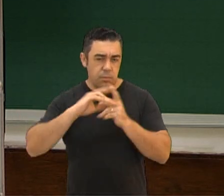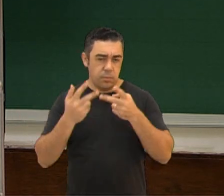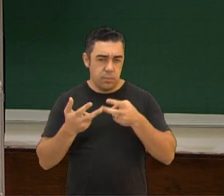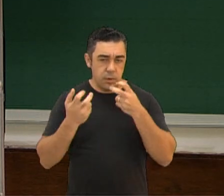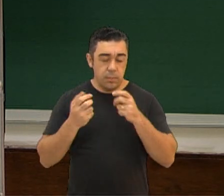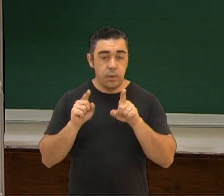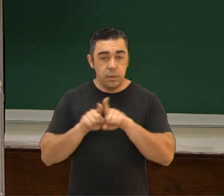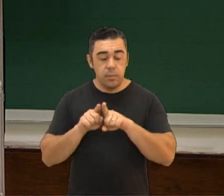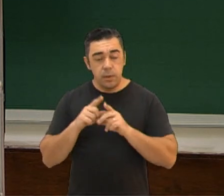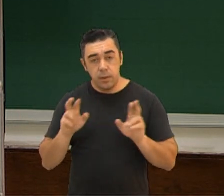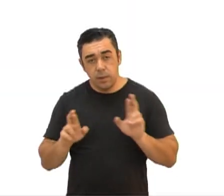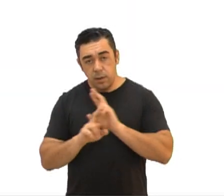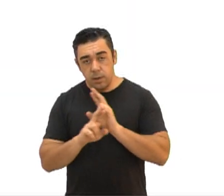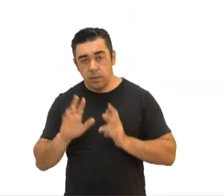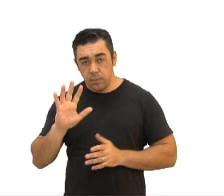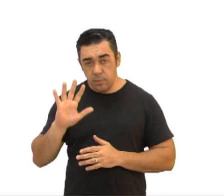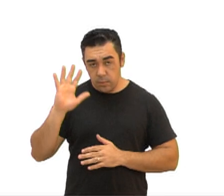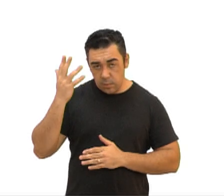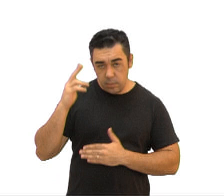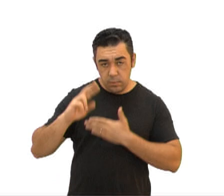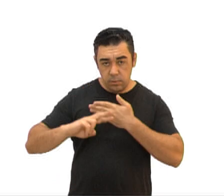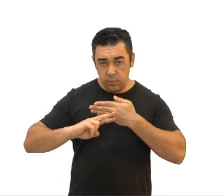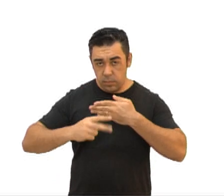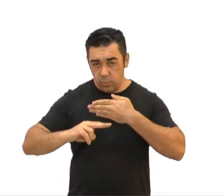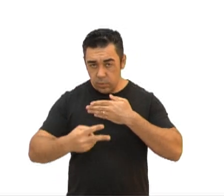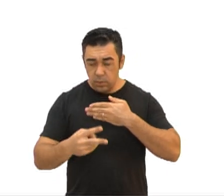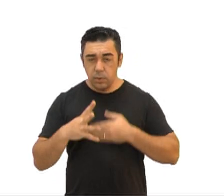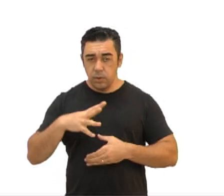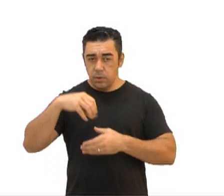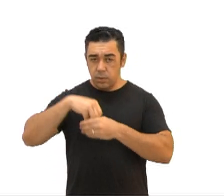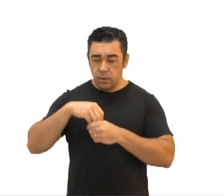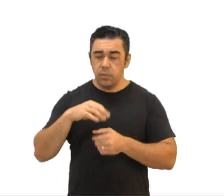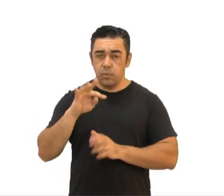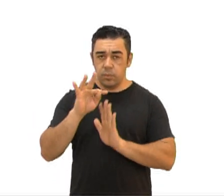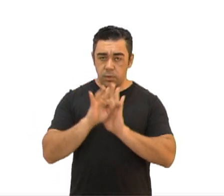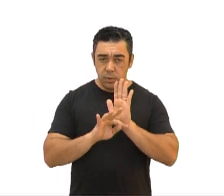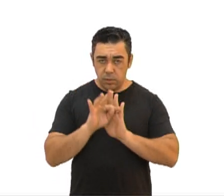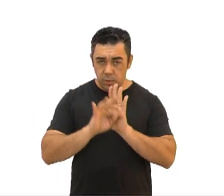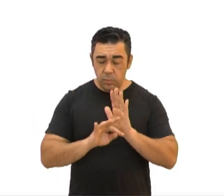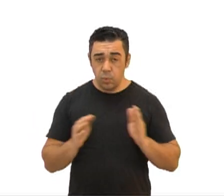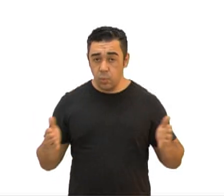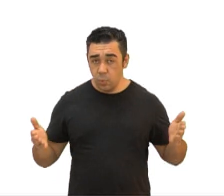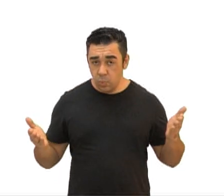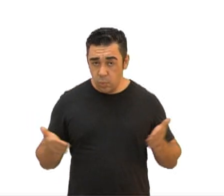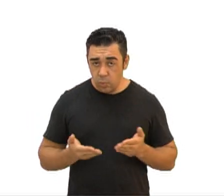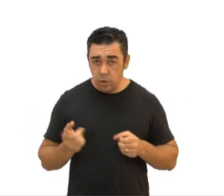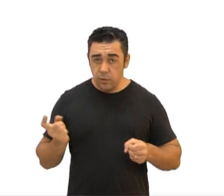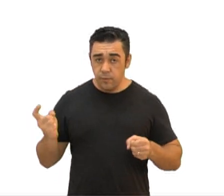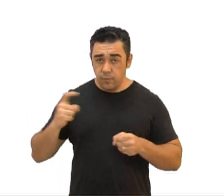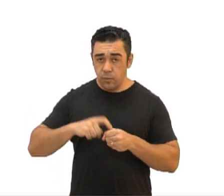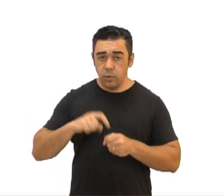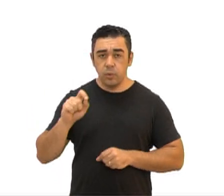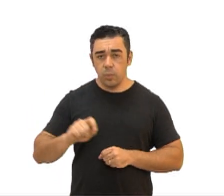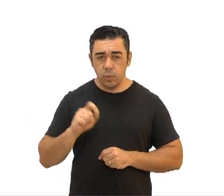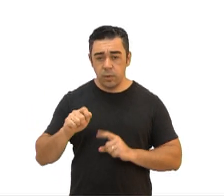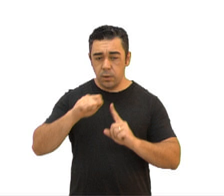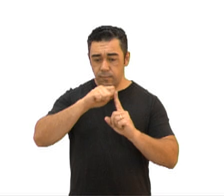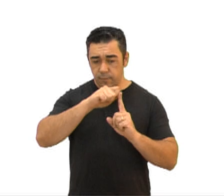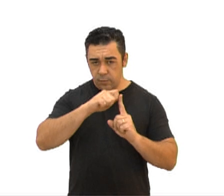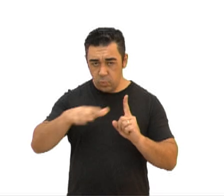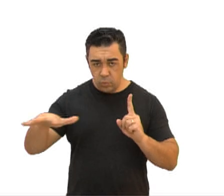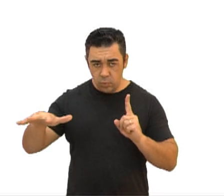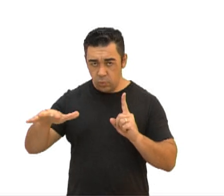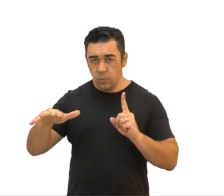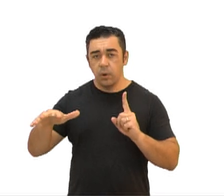estabelecer as relações de causa e consequência entre as partes e os elementos do texto. Hoje a gente vai retomar figuras de linguagem, né? Vamos